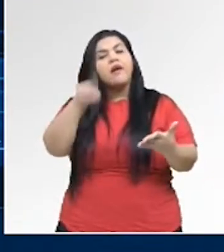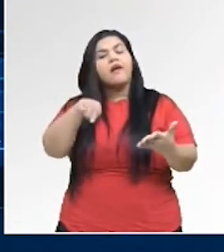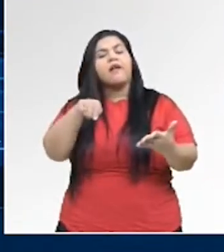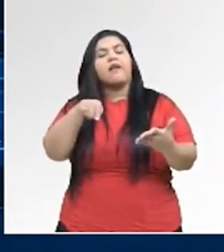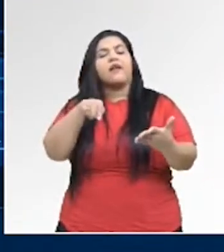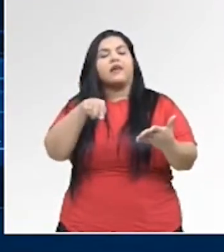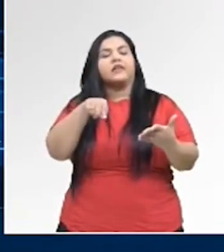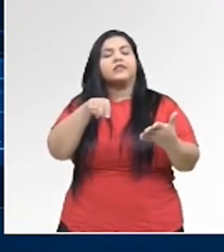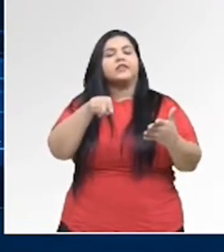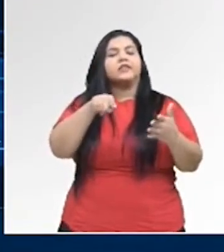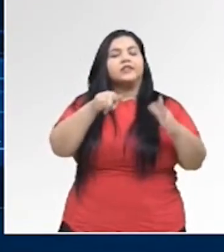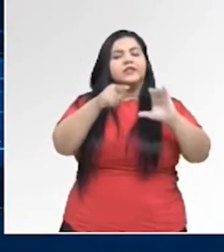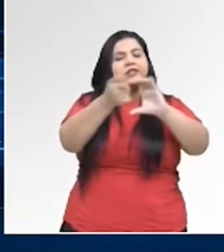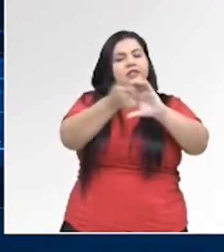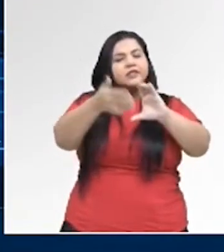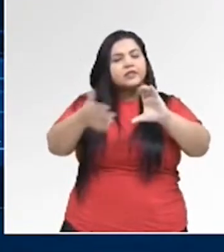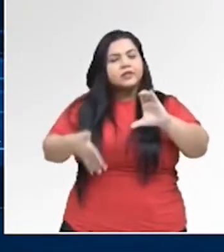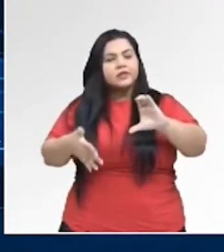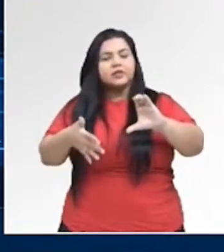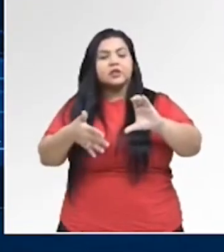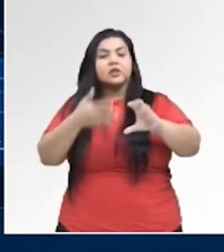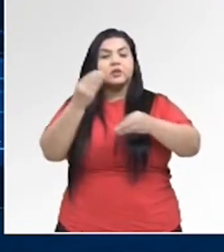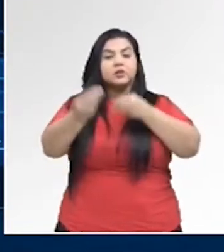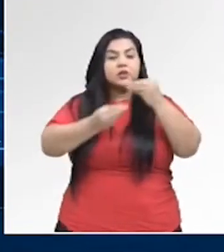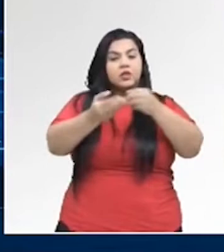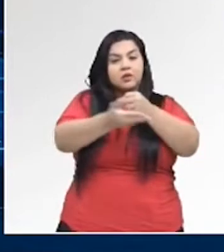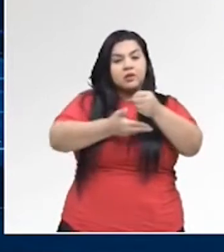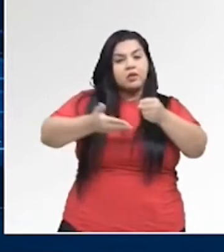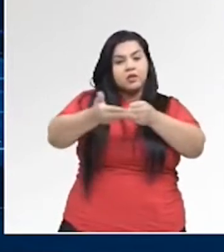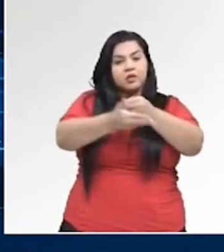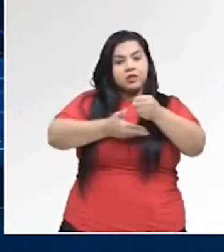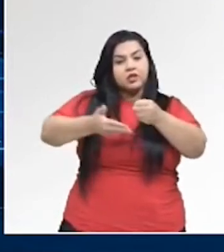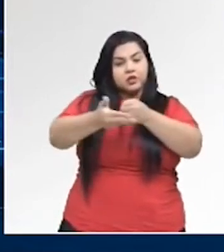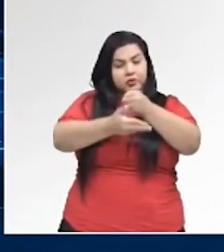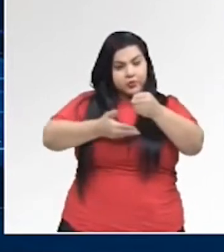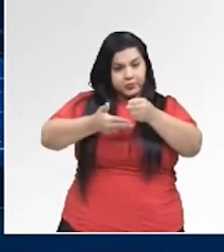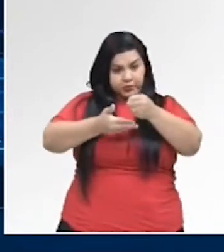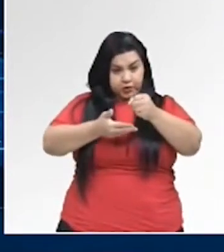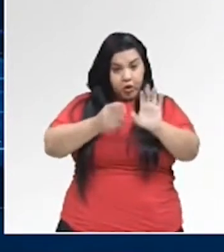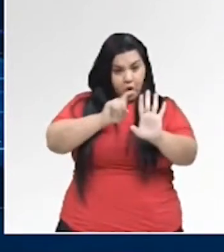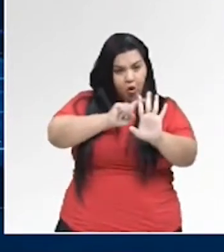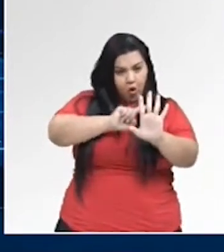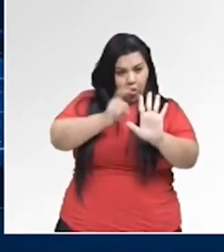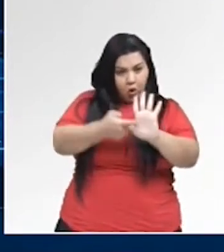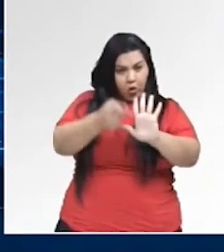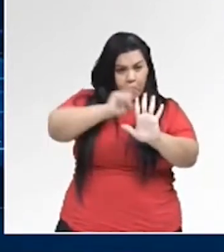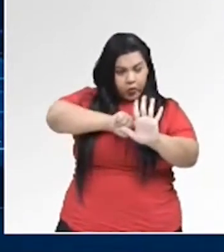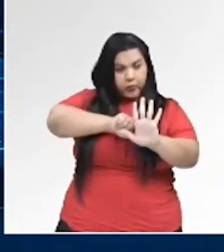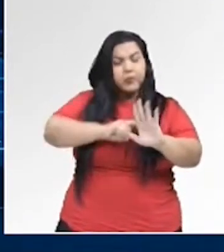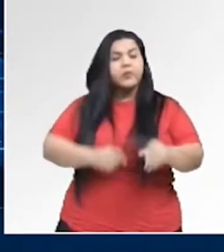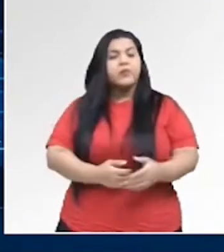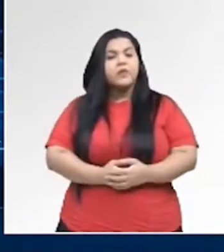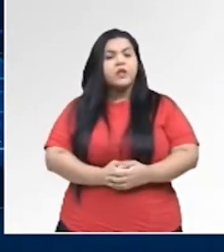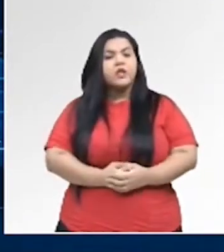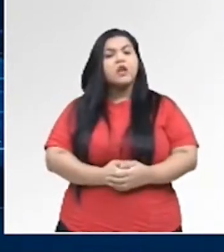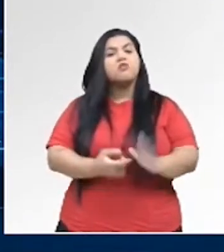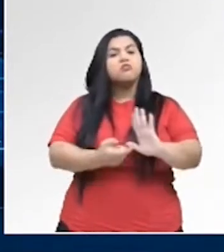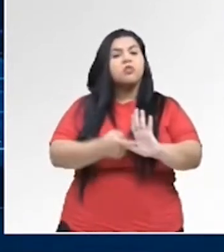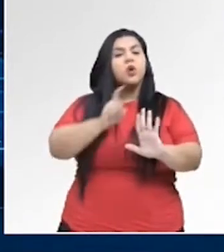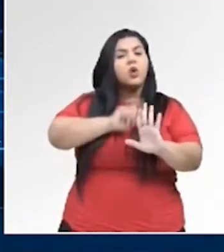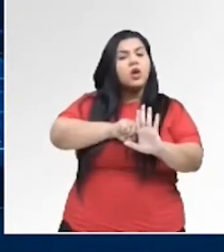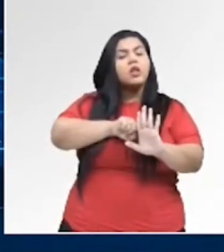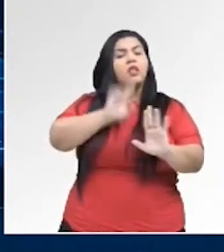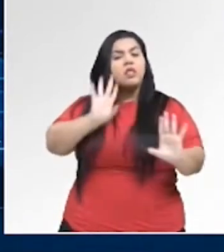sua plurissignificação, cuja base é a conotação. Veja bem que a conotação, ela